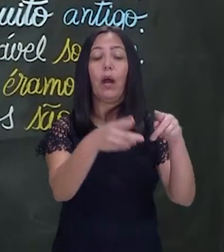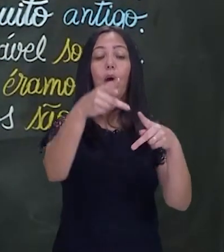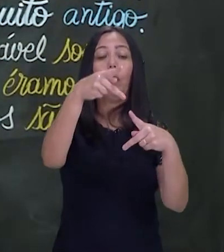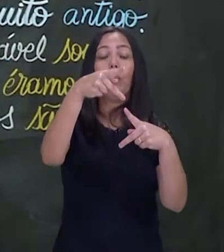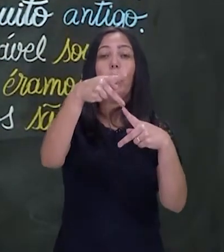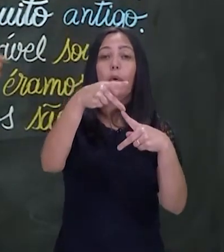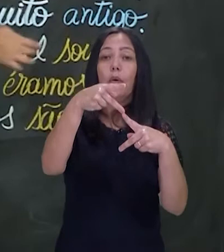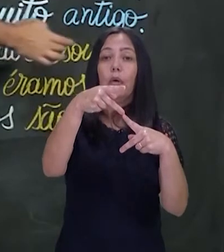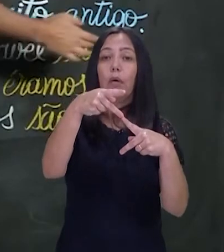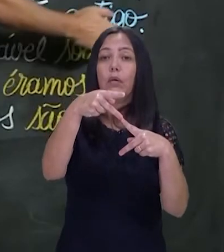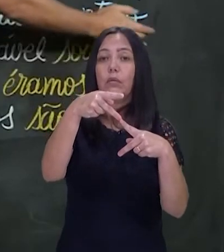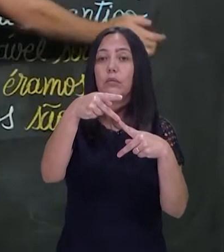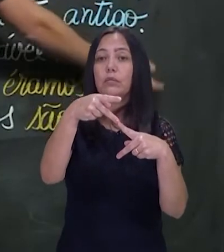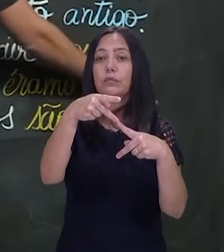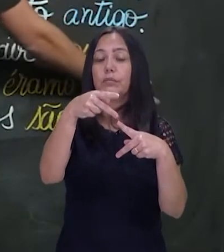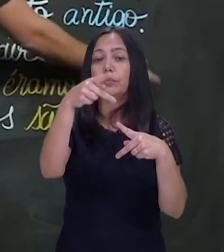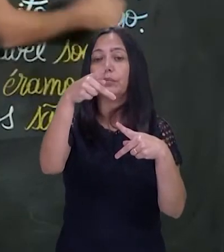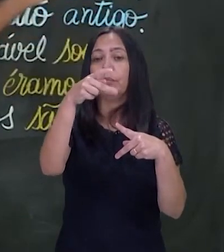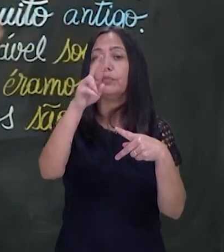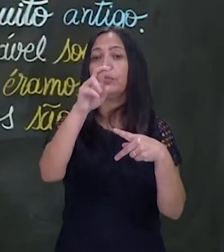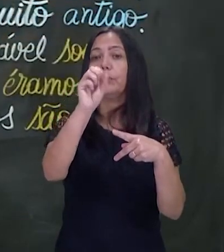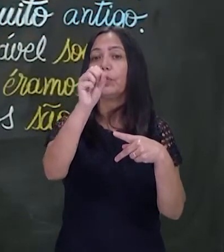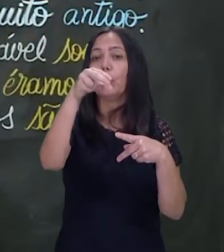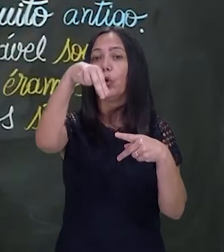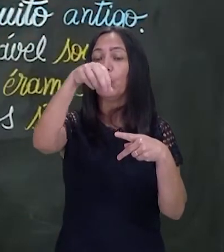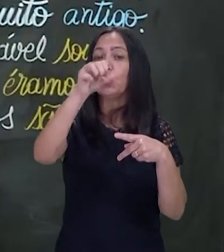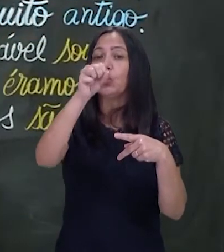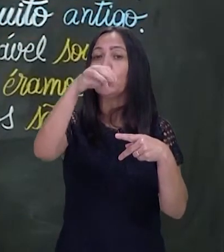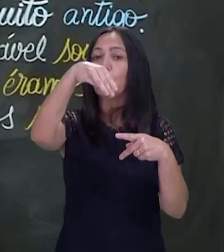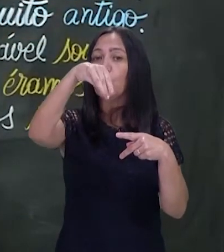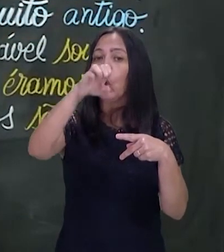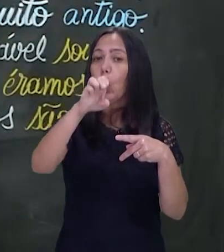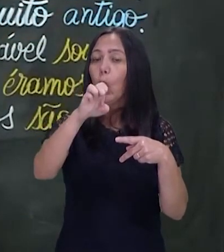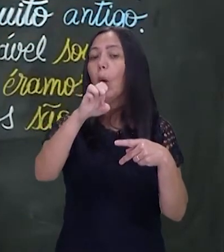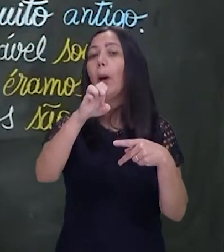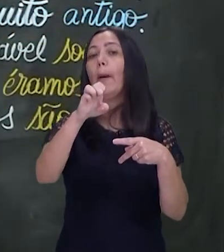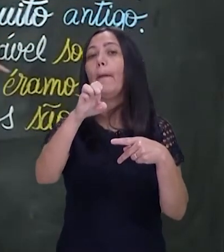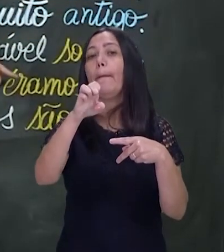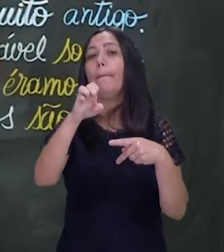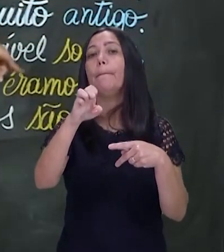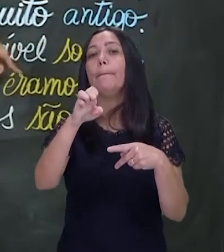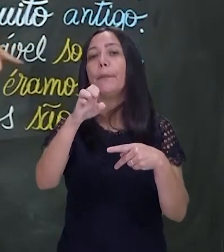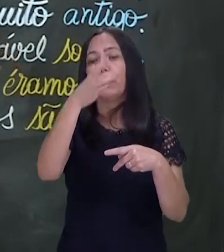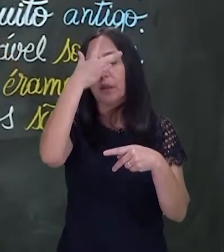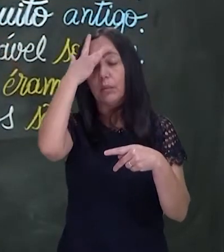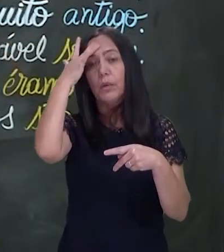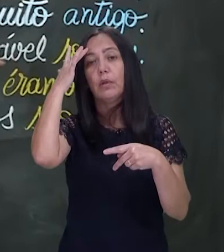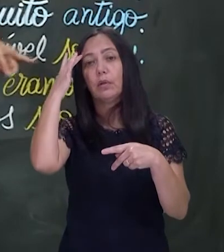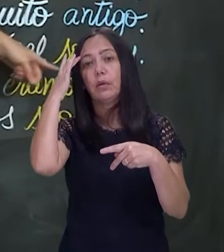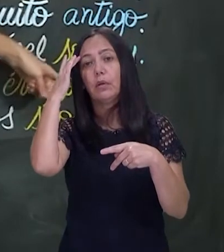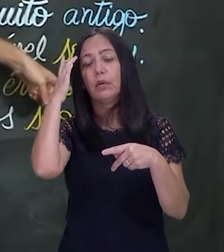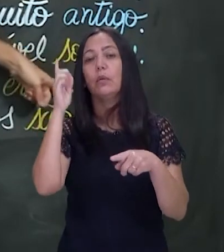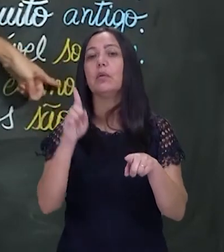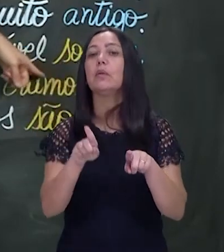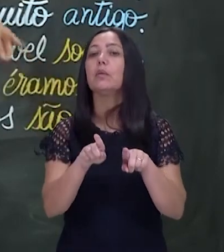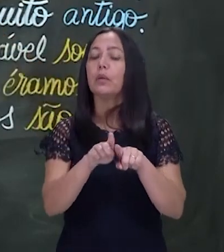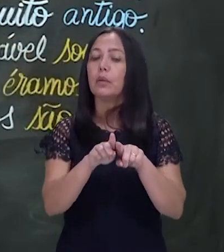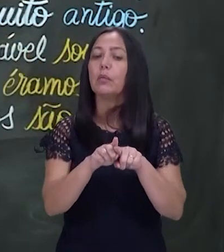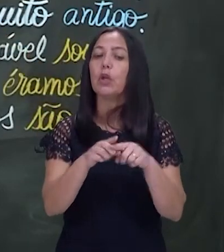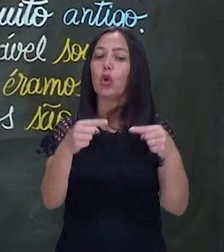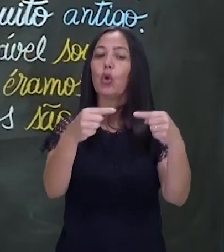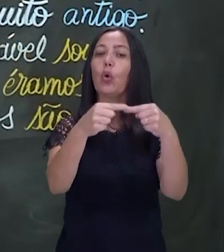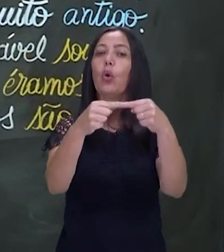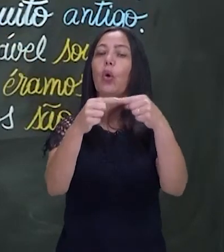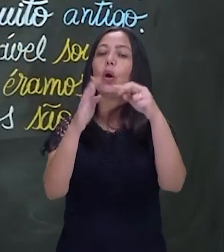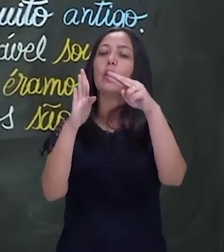aqui, dois pronomes pessoais que estão funcionando como predicativo, mas que não deixam de respeitar a regra de concordância